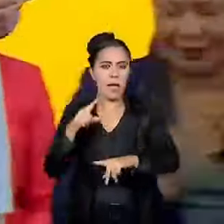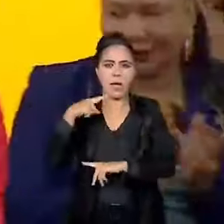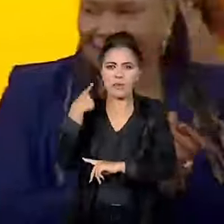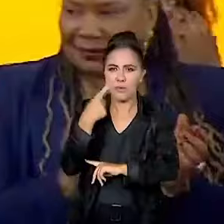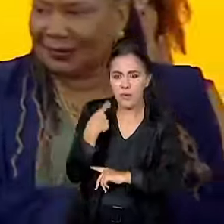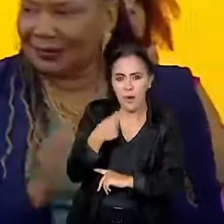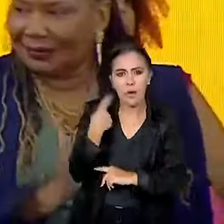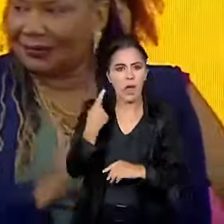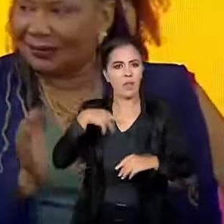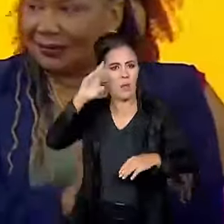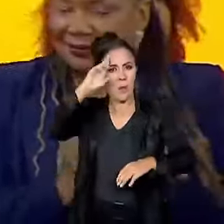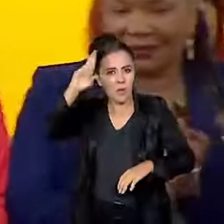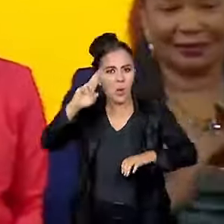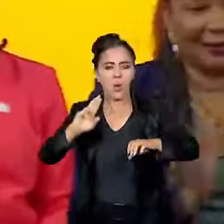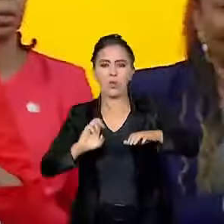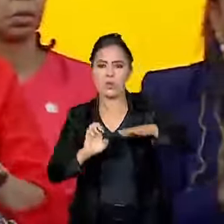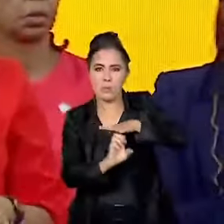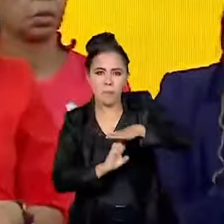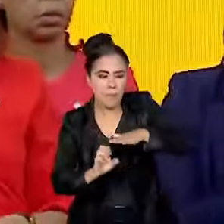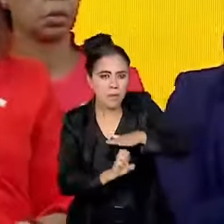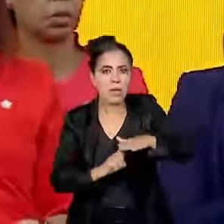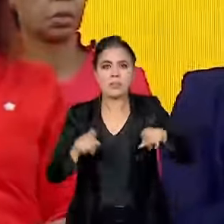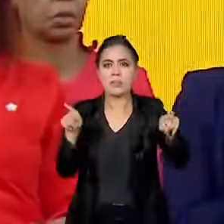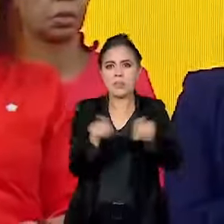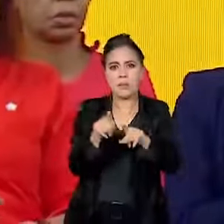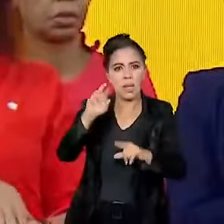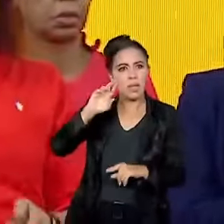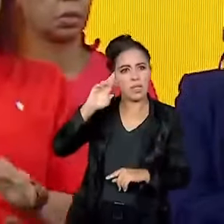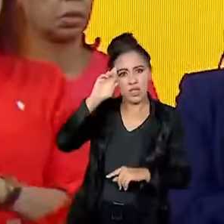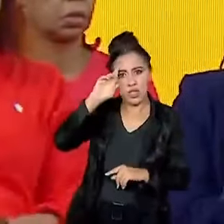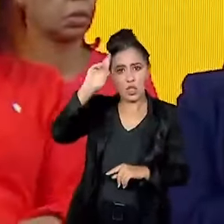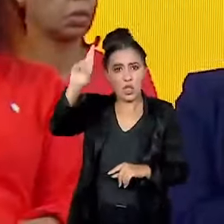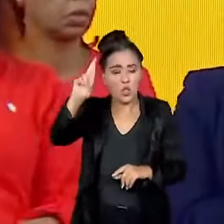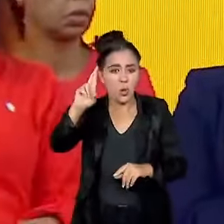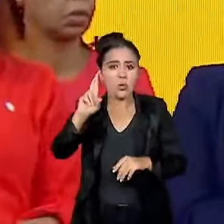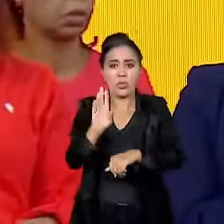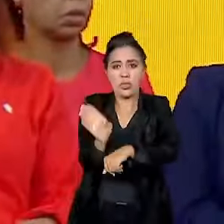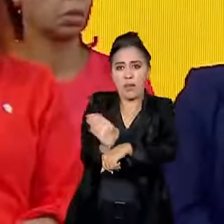advogados, empresários, diretores de televisão e de cinema.